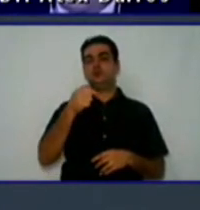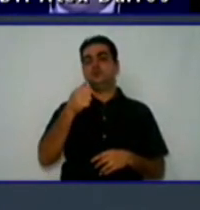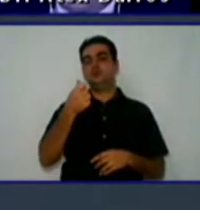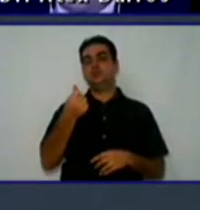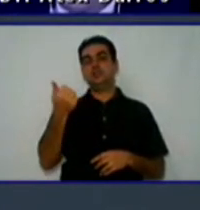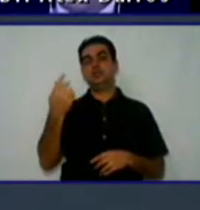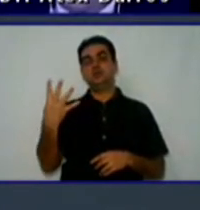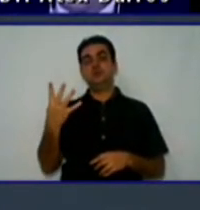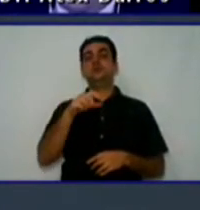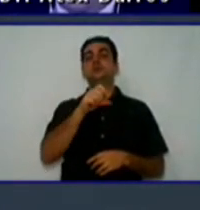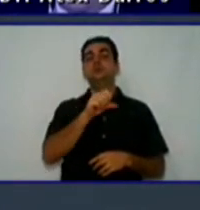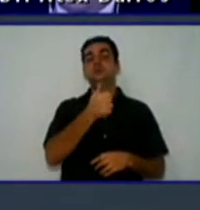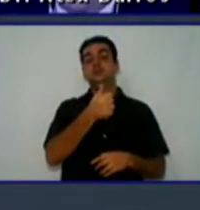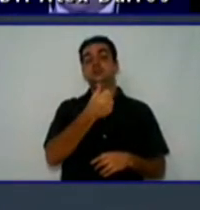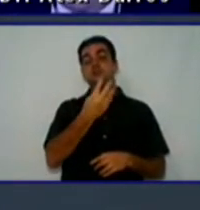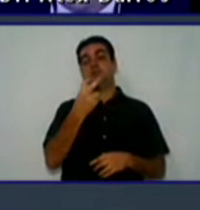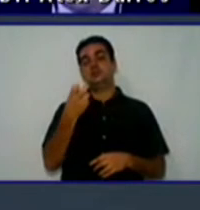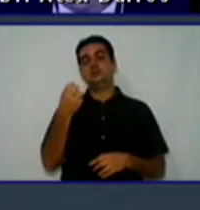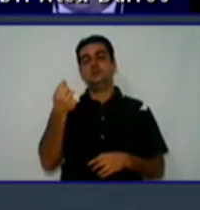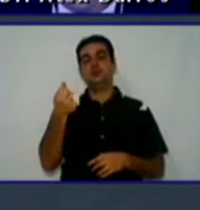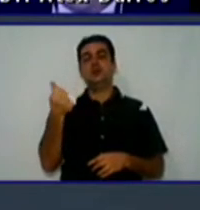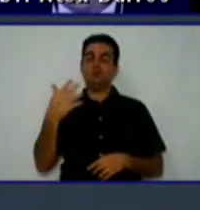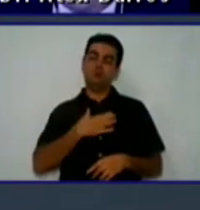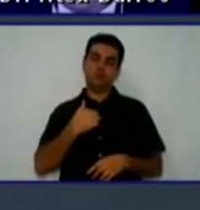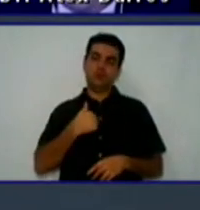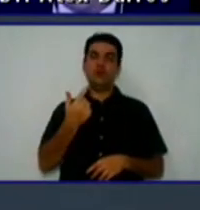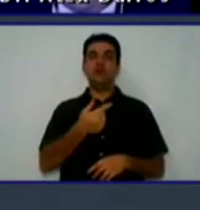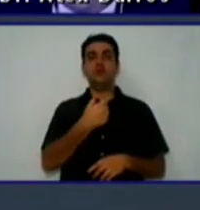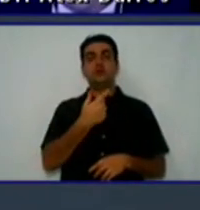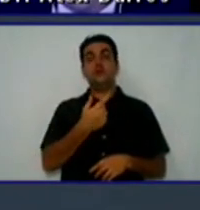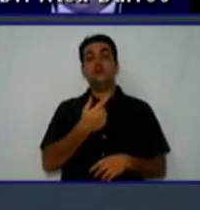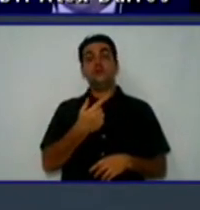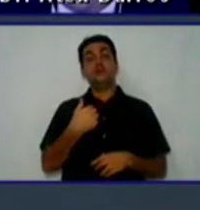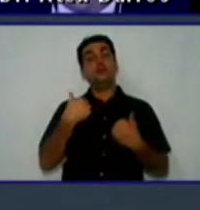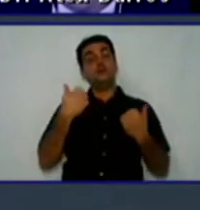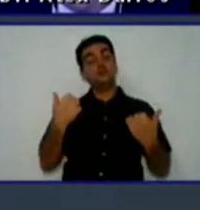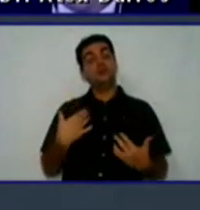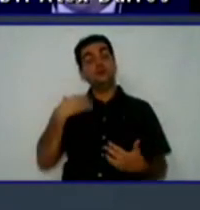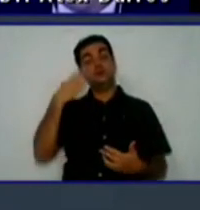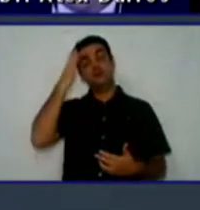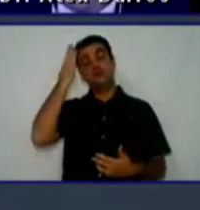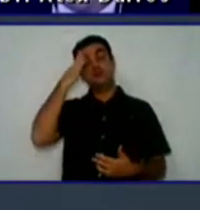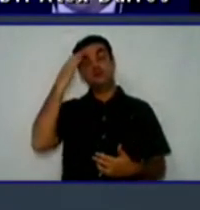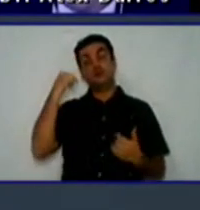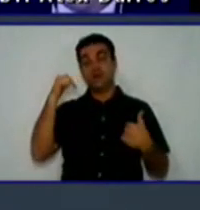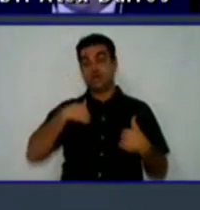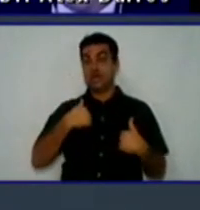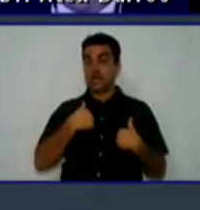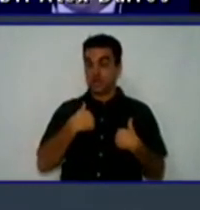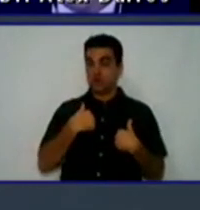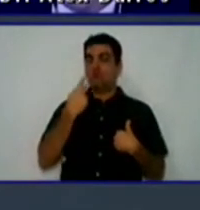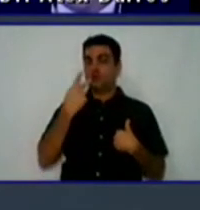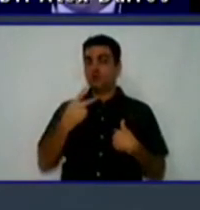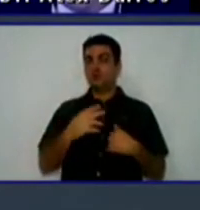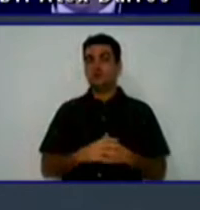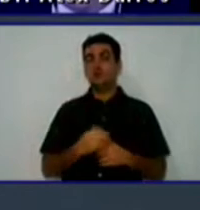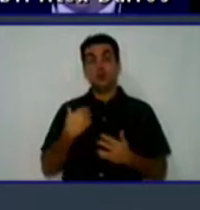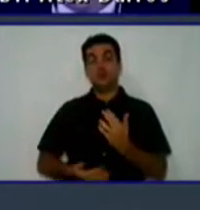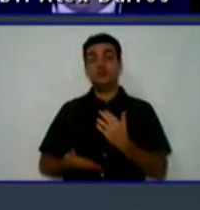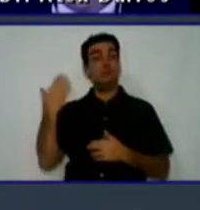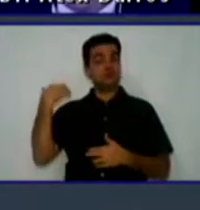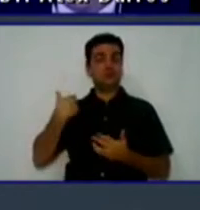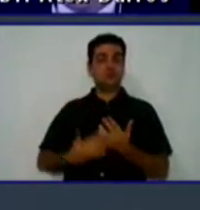176-14, 153-68 da minha relatoria, ressalva de entendimento deste relator vencido.